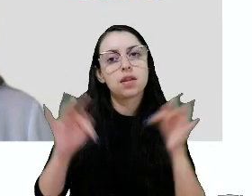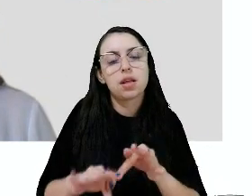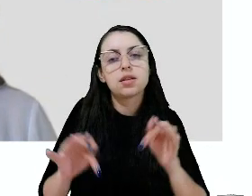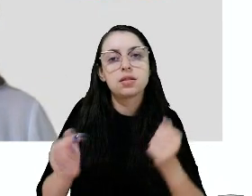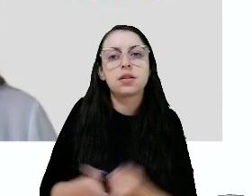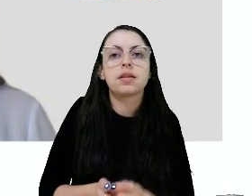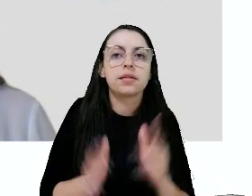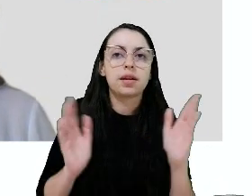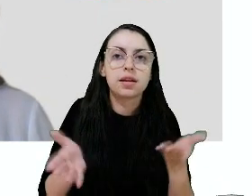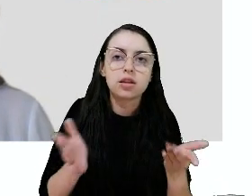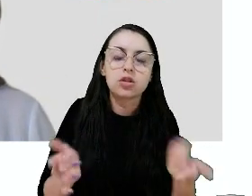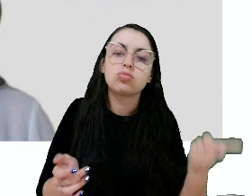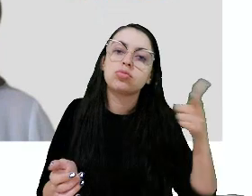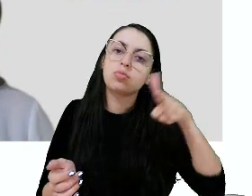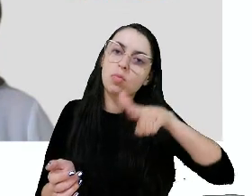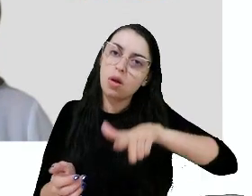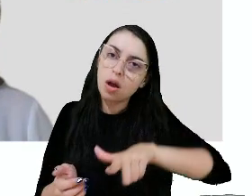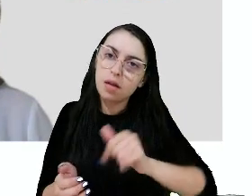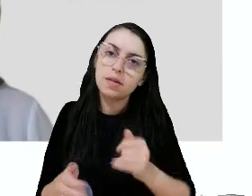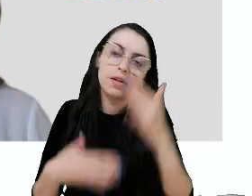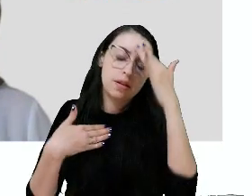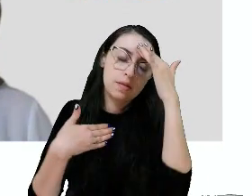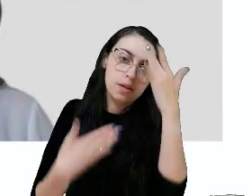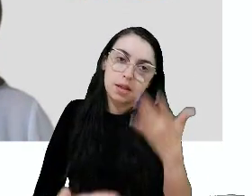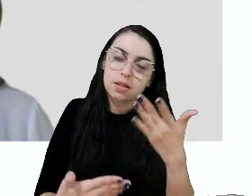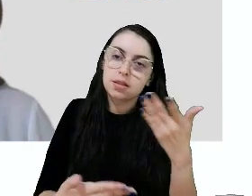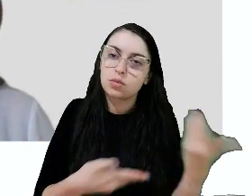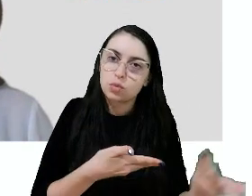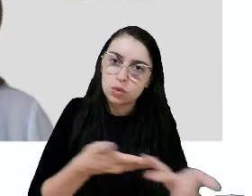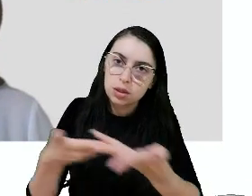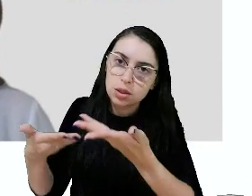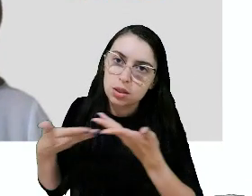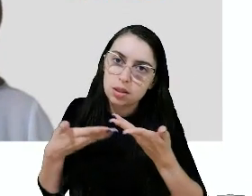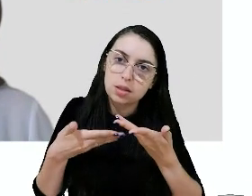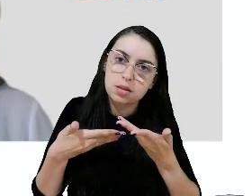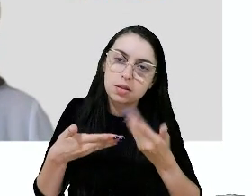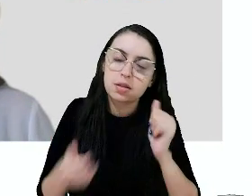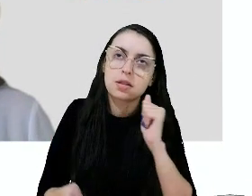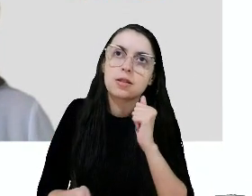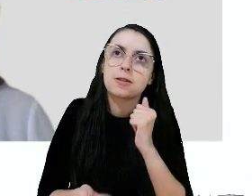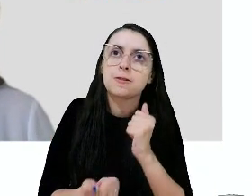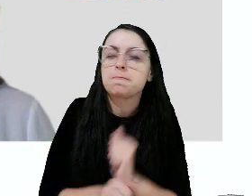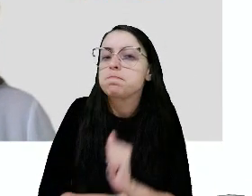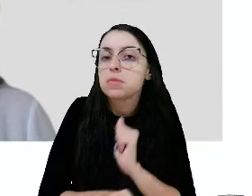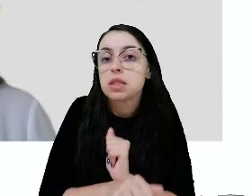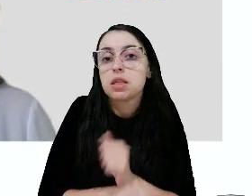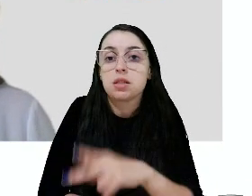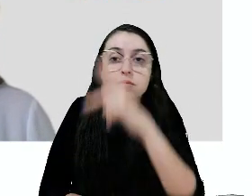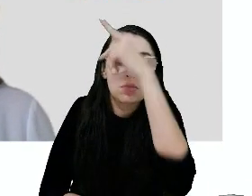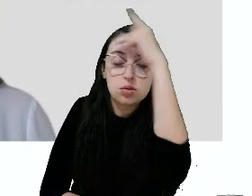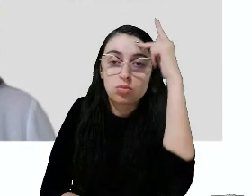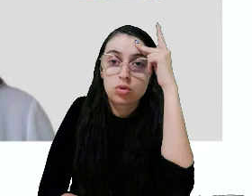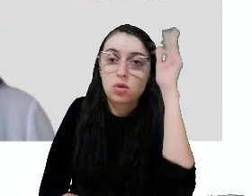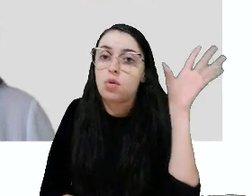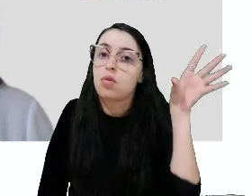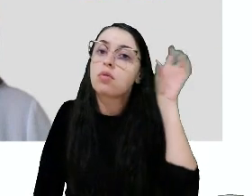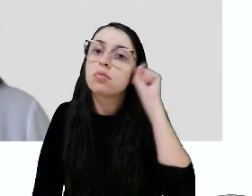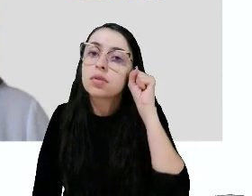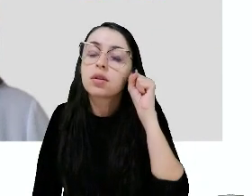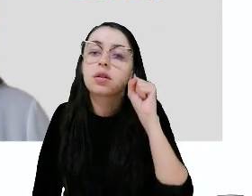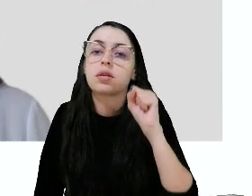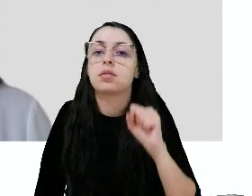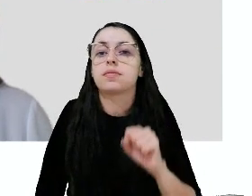aqui mais uma vez, não é? Agradecendo a vocês, esperando que as pessoas que nos